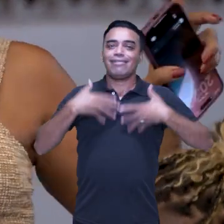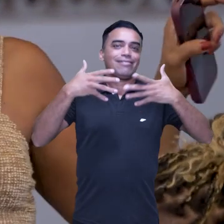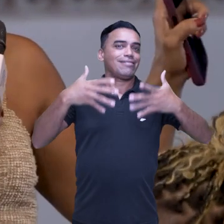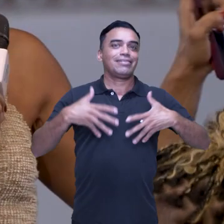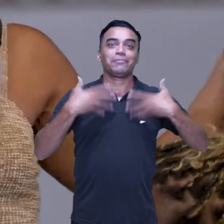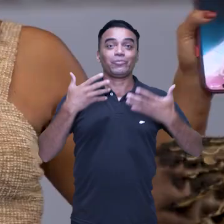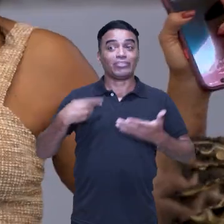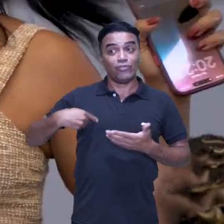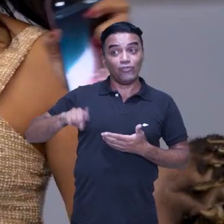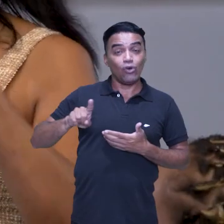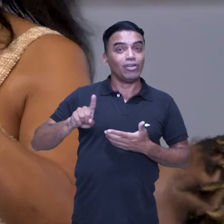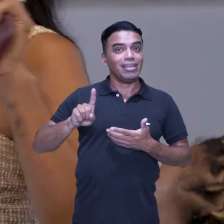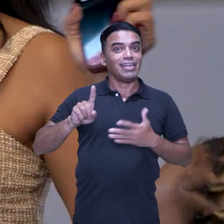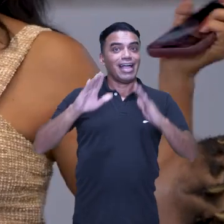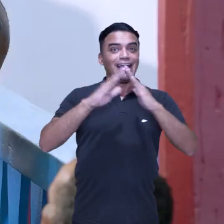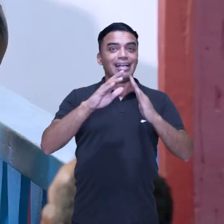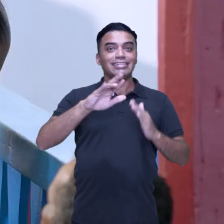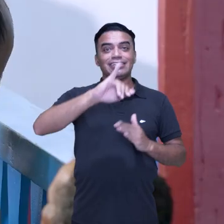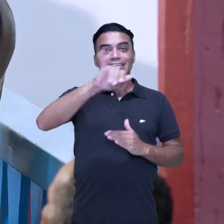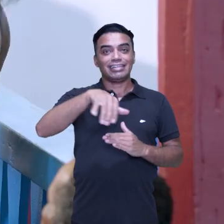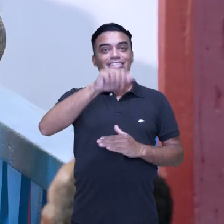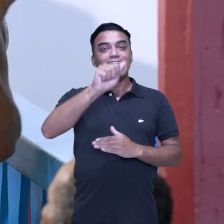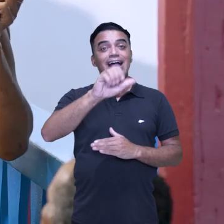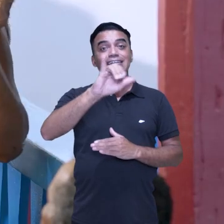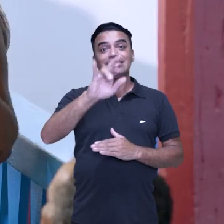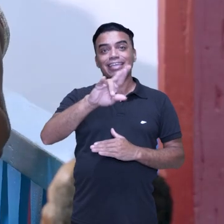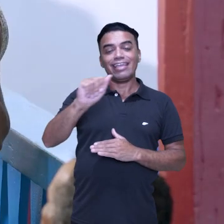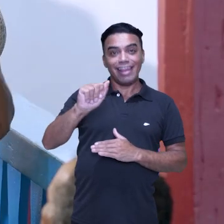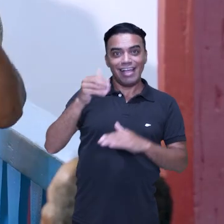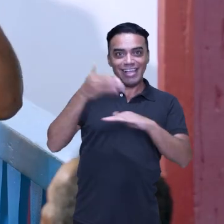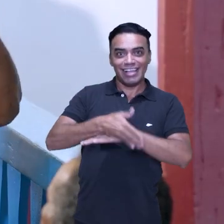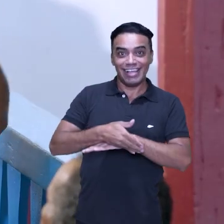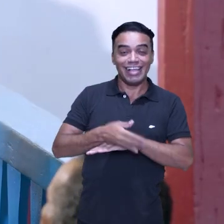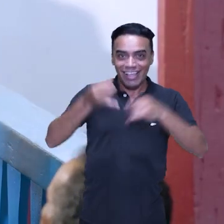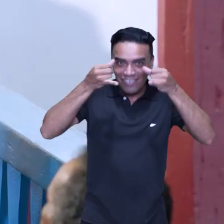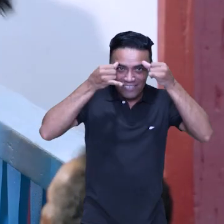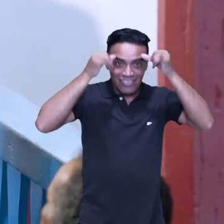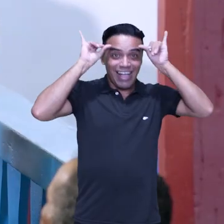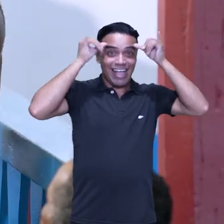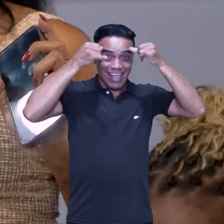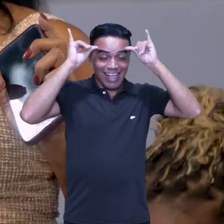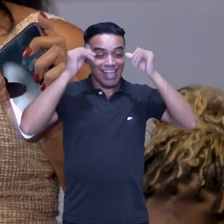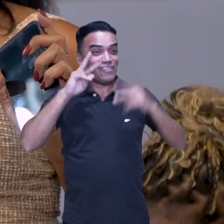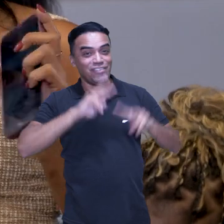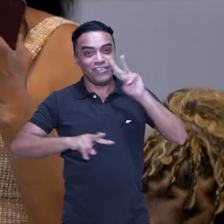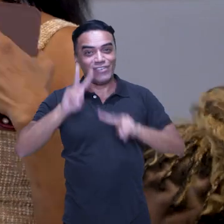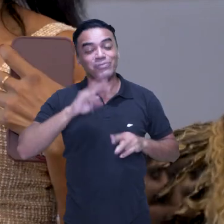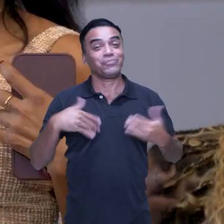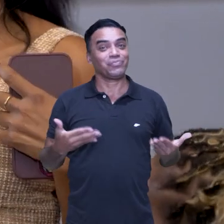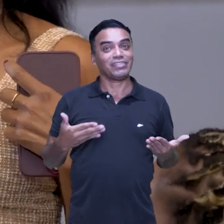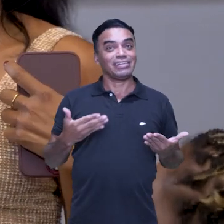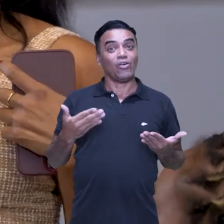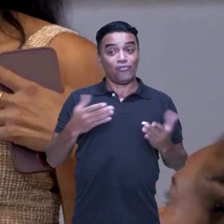quando a gente foi lá na casa da Jacira, eu e você, Jacira, para a coisa, né, Jacira? As vacas da Jacira. Jacira. As vacas lá, né, Jacira? Então, quando